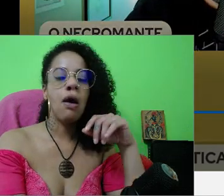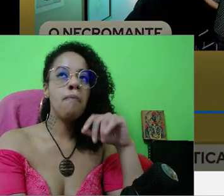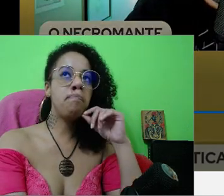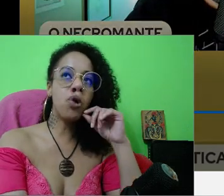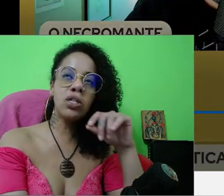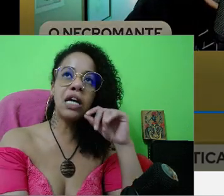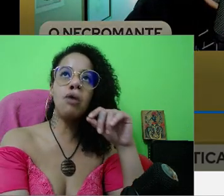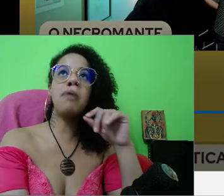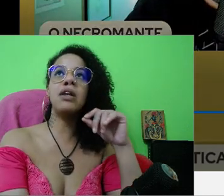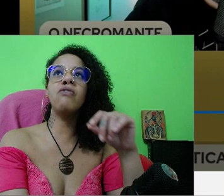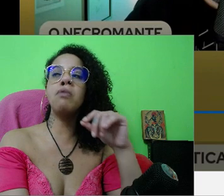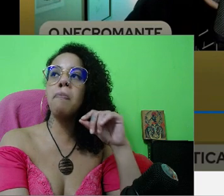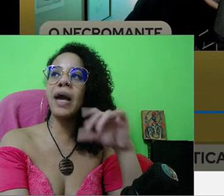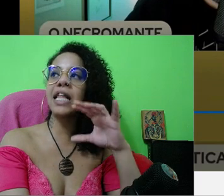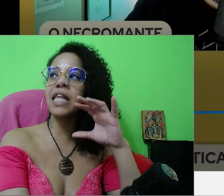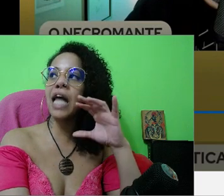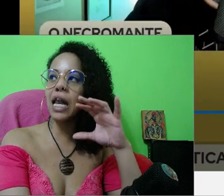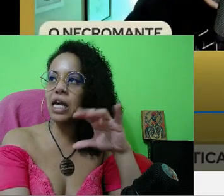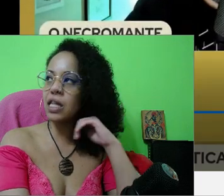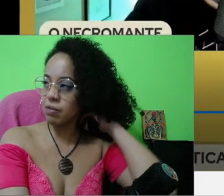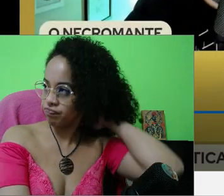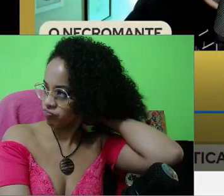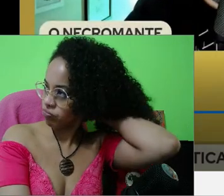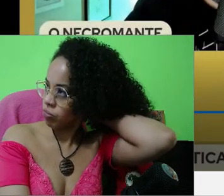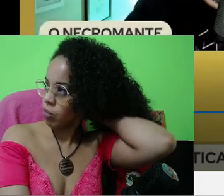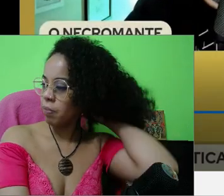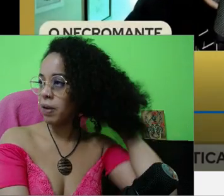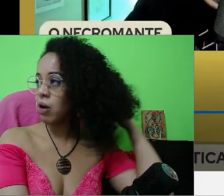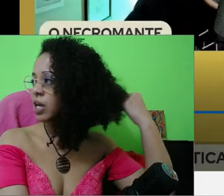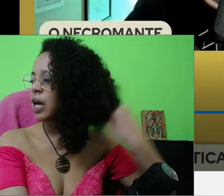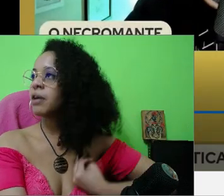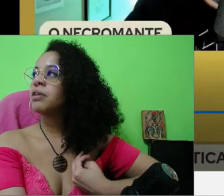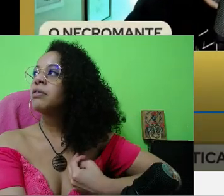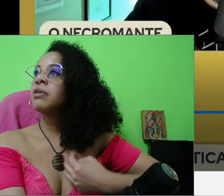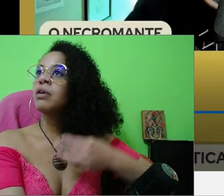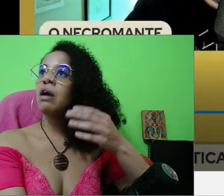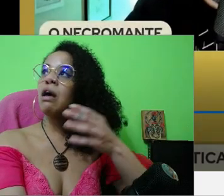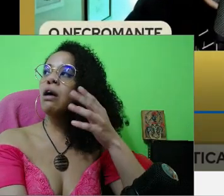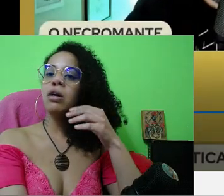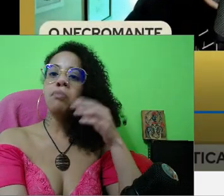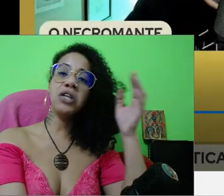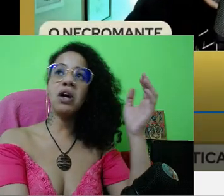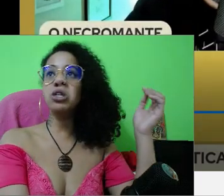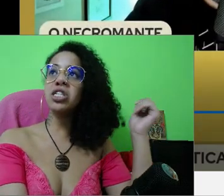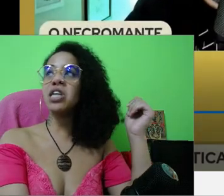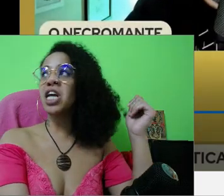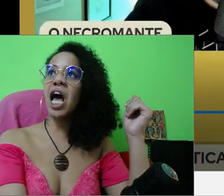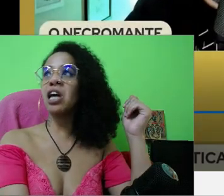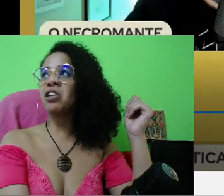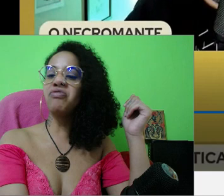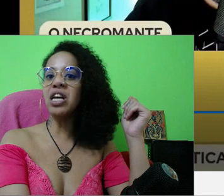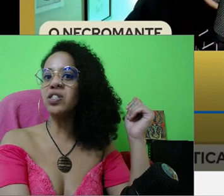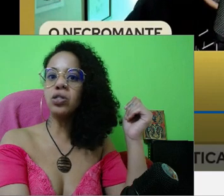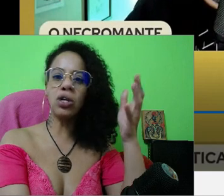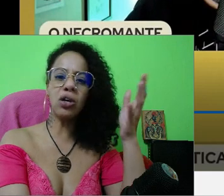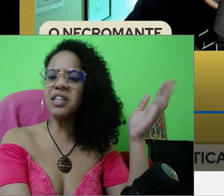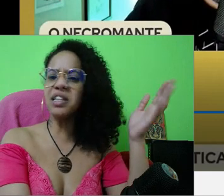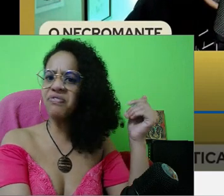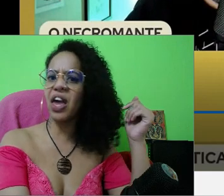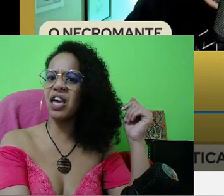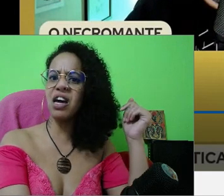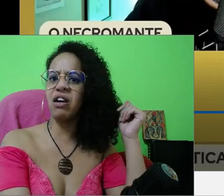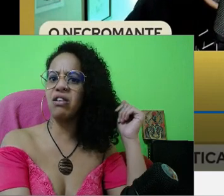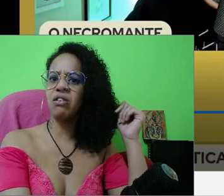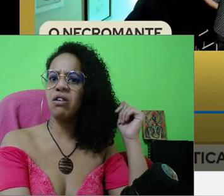Nárnia mano que o pariu vamos pegar Talita para o quê mas vamos dizer que ela que faz isso